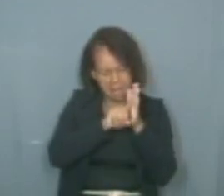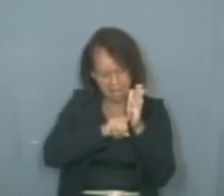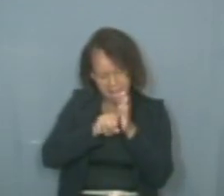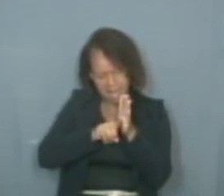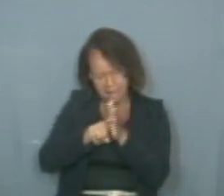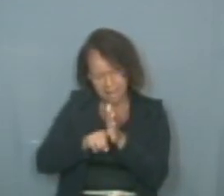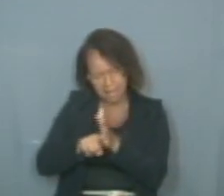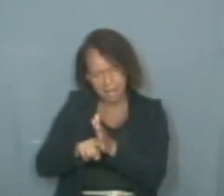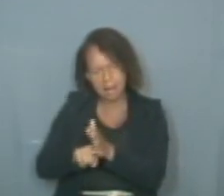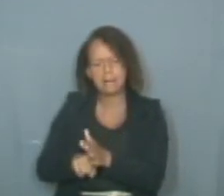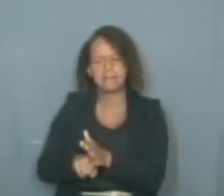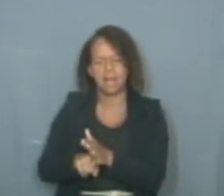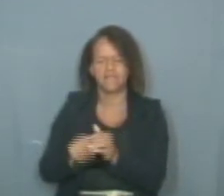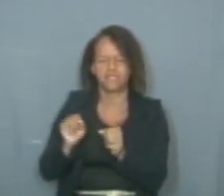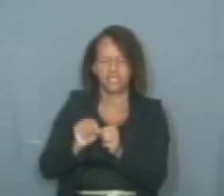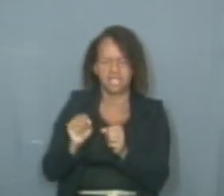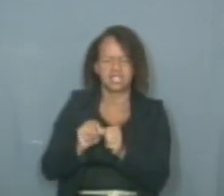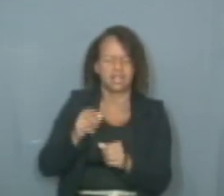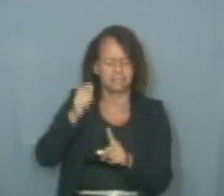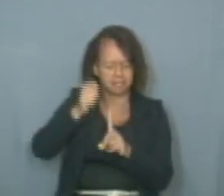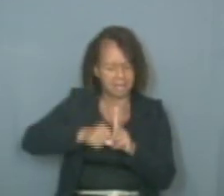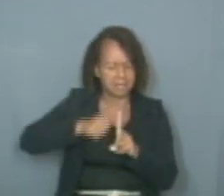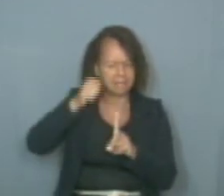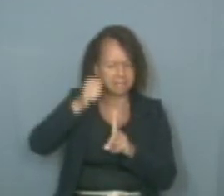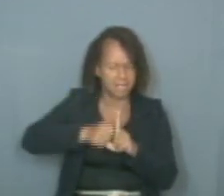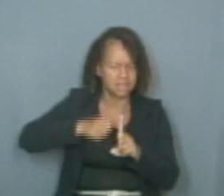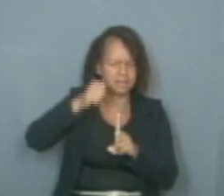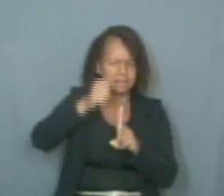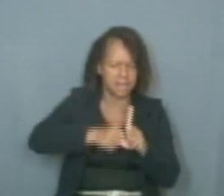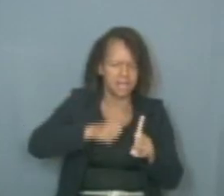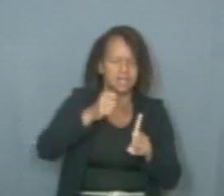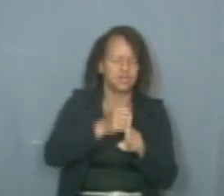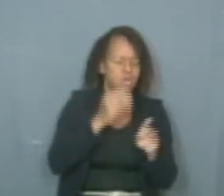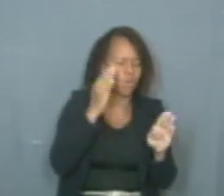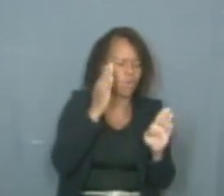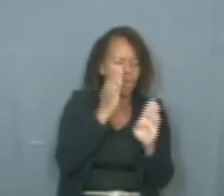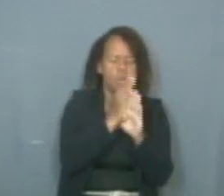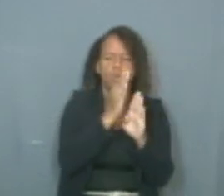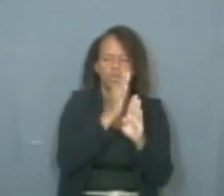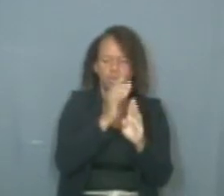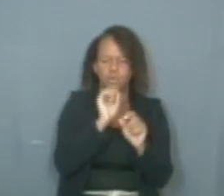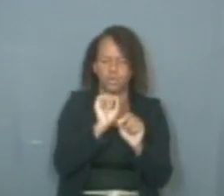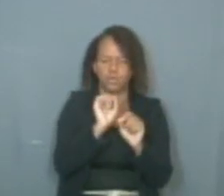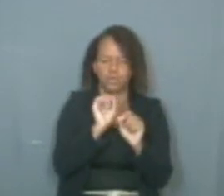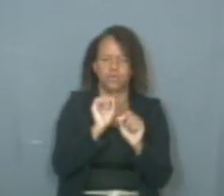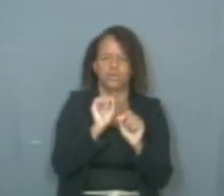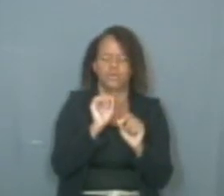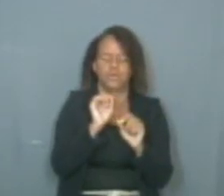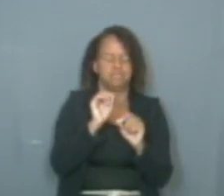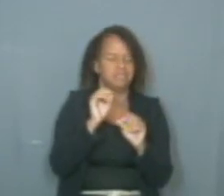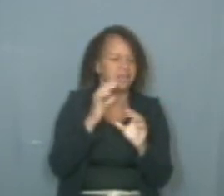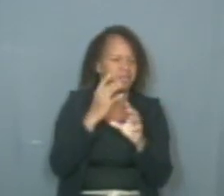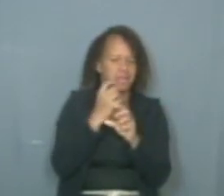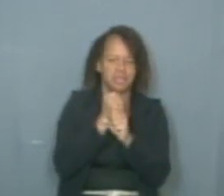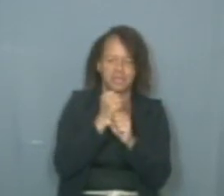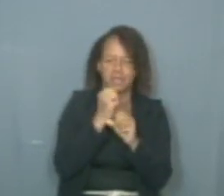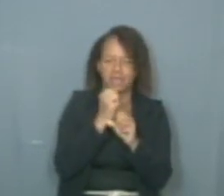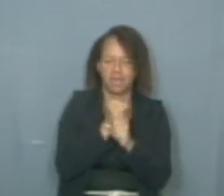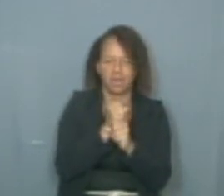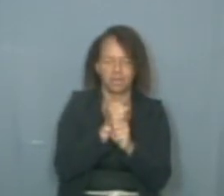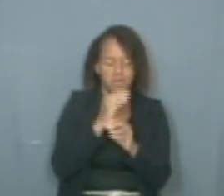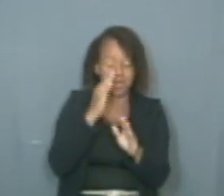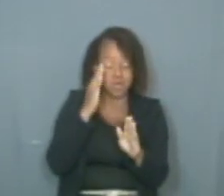que vem fazendo mensalmente um encontro digno de nota.